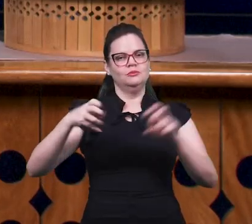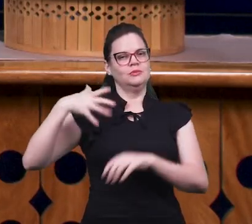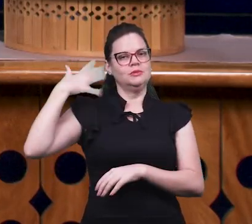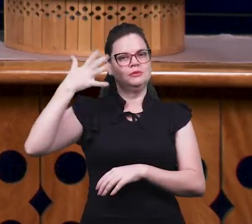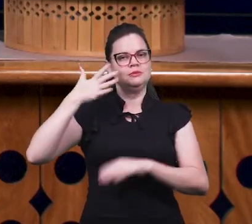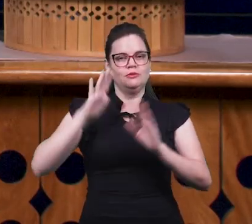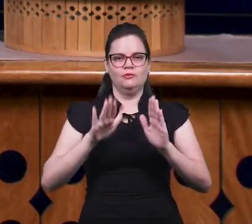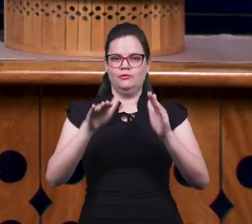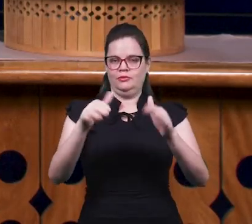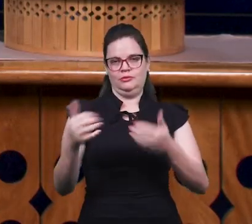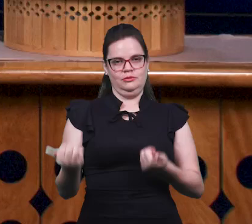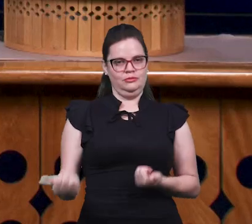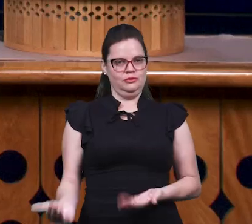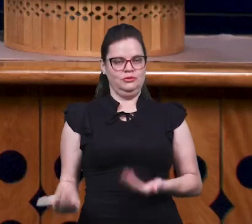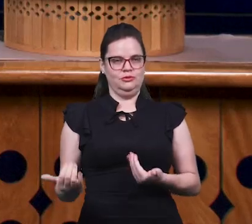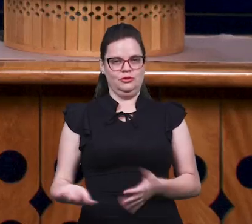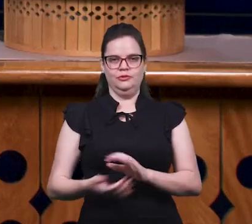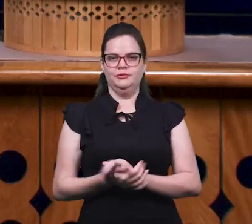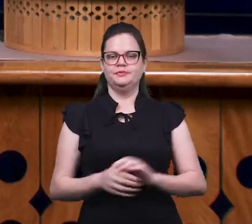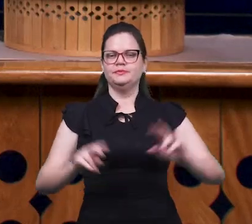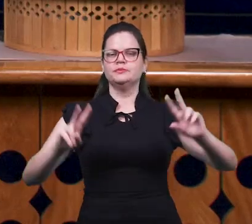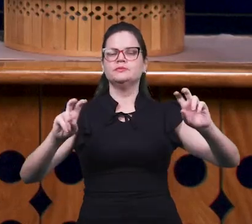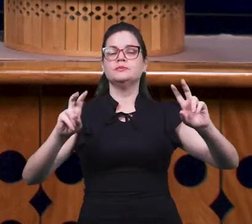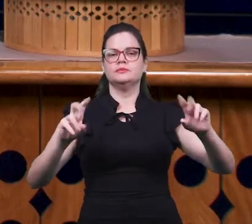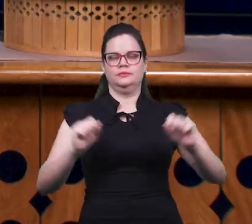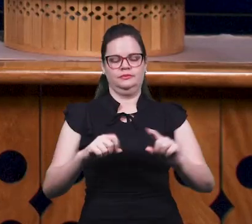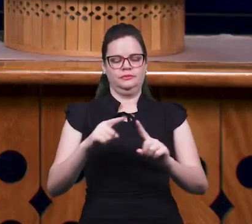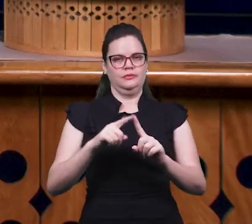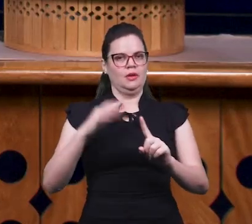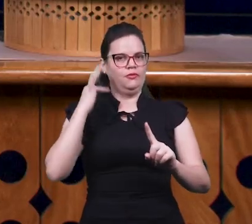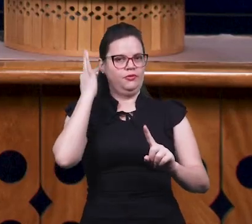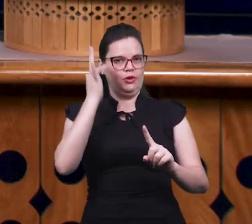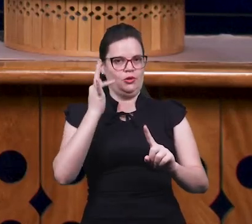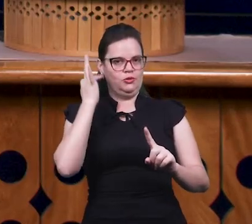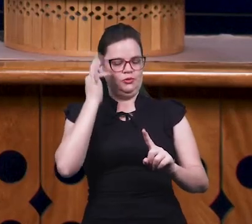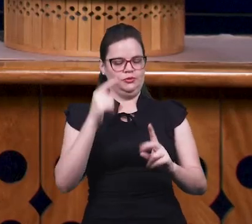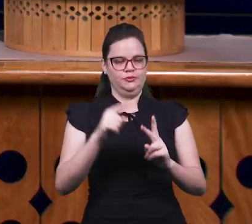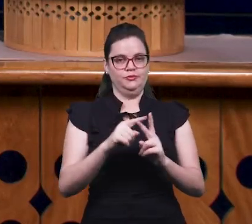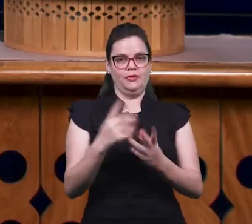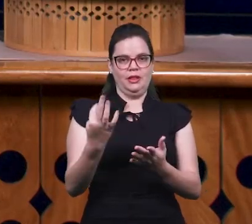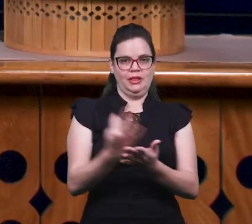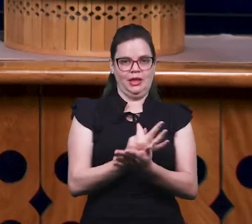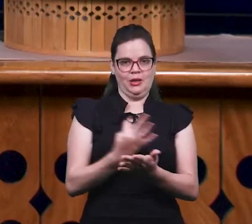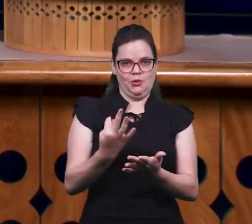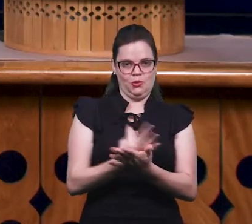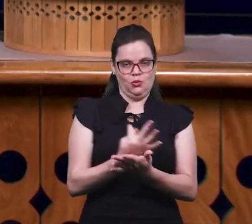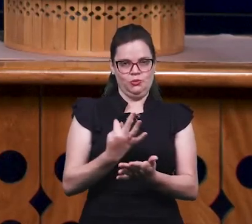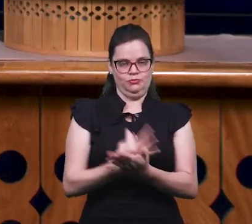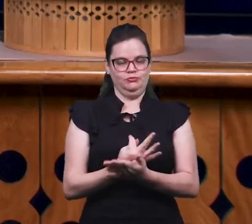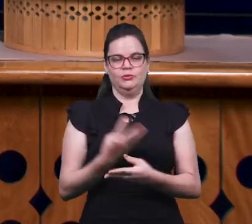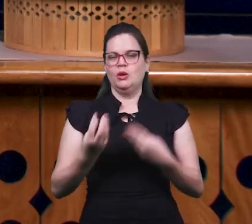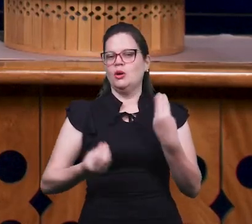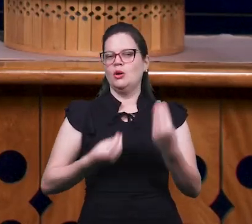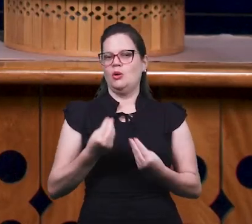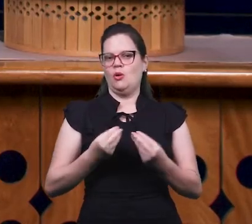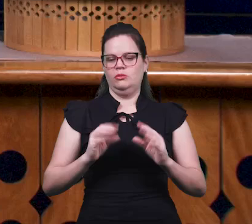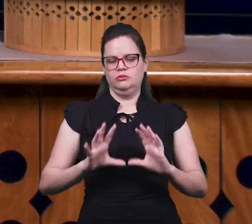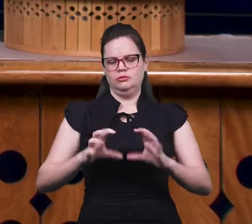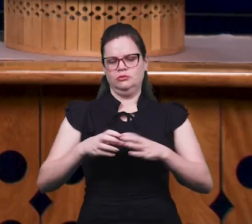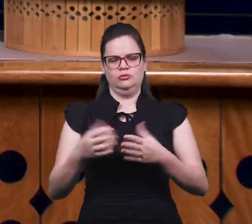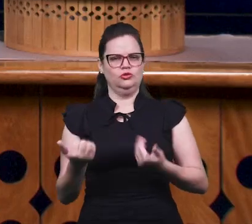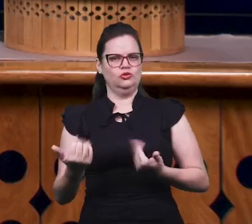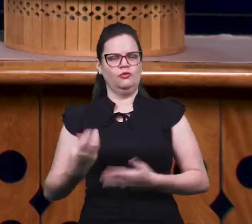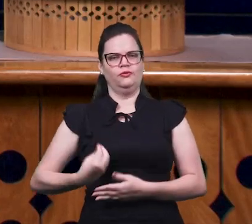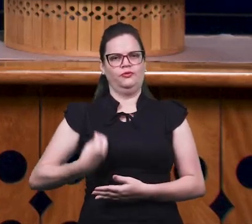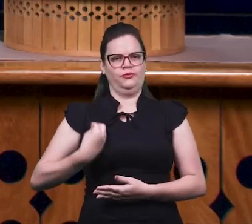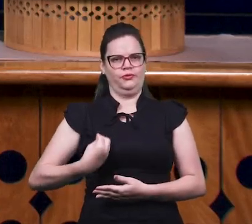sobre a filosofia e a teologia na vida do jovem. Na verdade, pode abranger um grupo maior de pessoas,